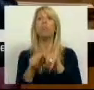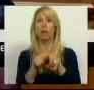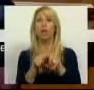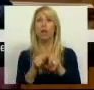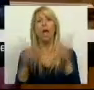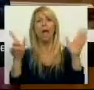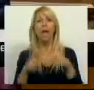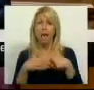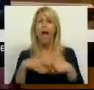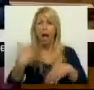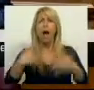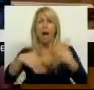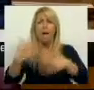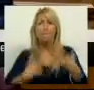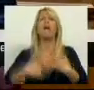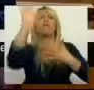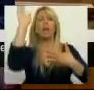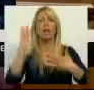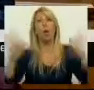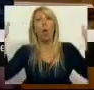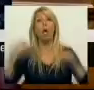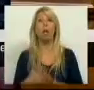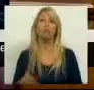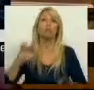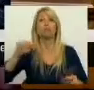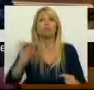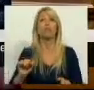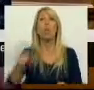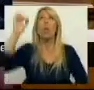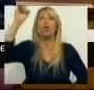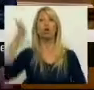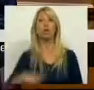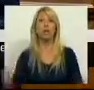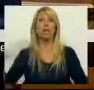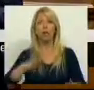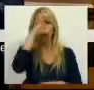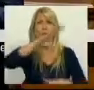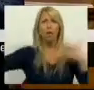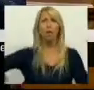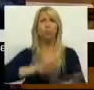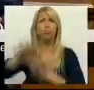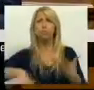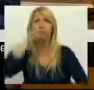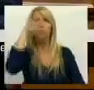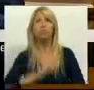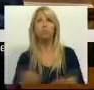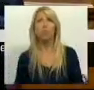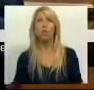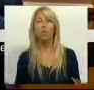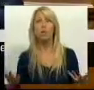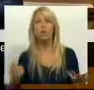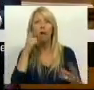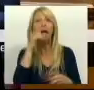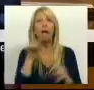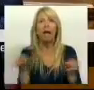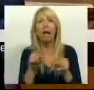bola para a frente e seja o que Deus quiser. Um governo possuído pelo desnorte ao ponto de já ninguém saber muito bem quem é que de